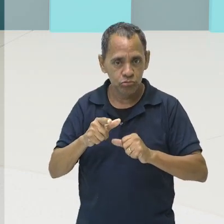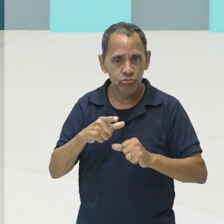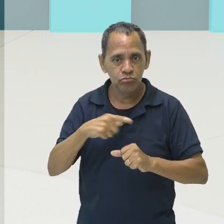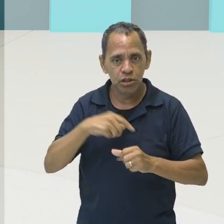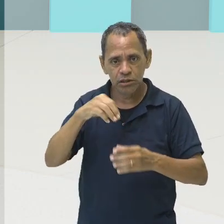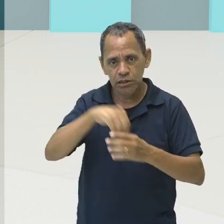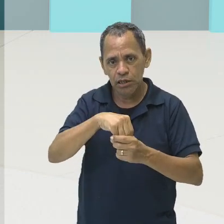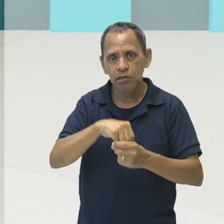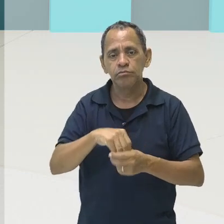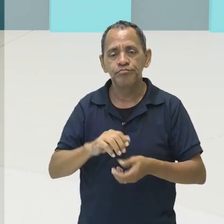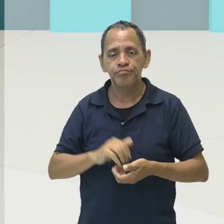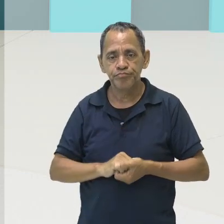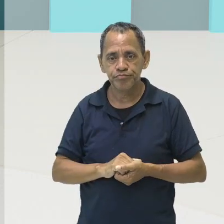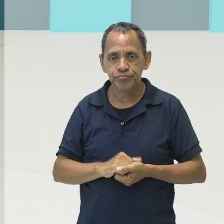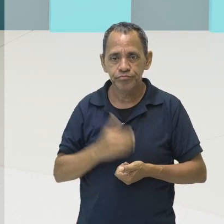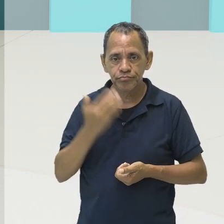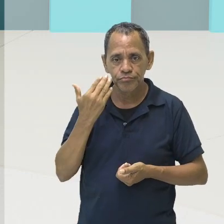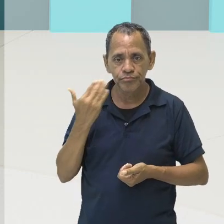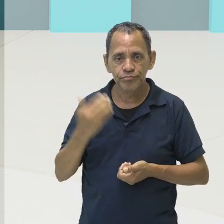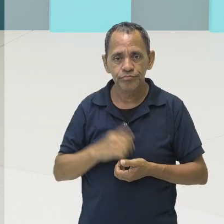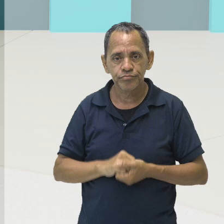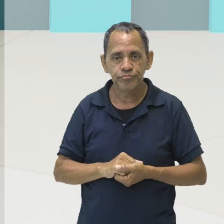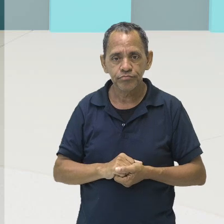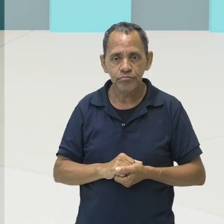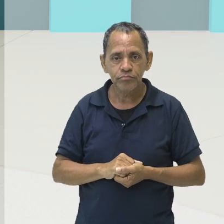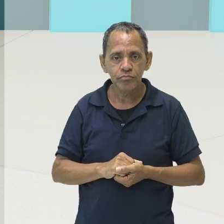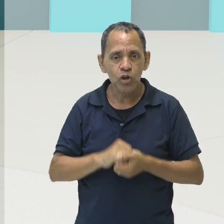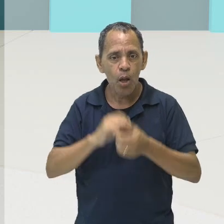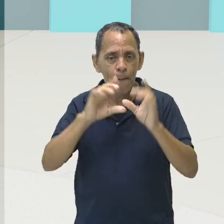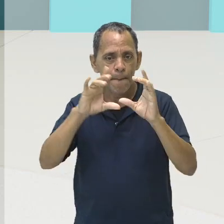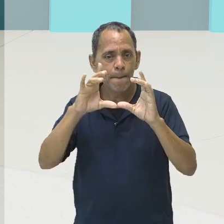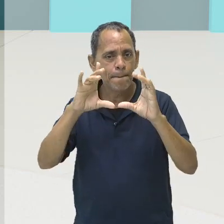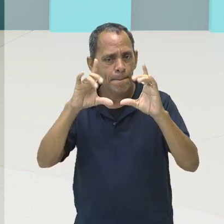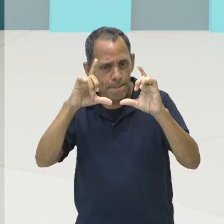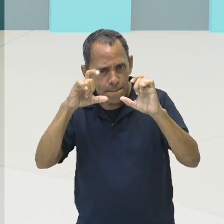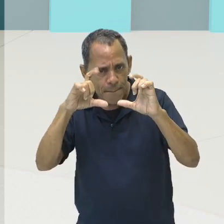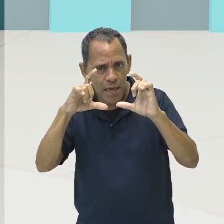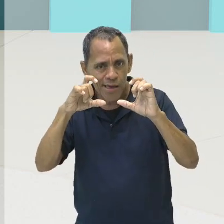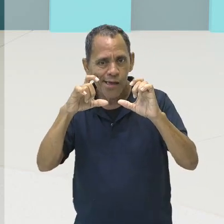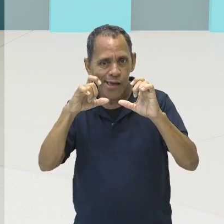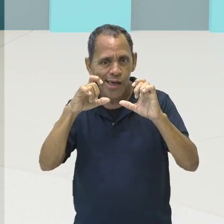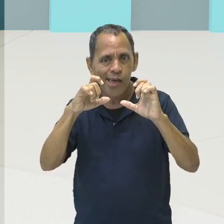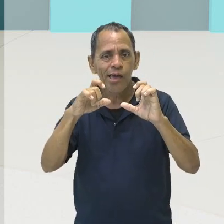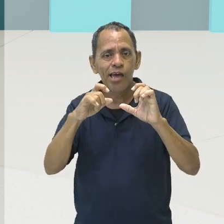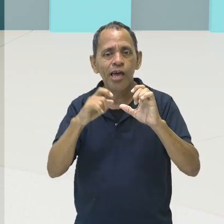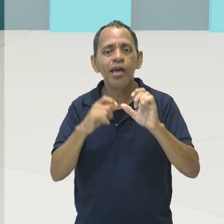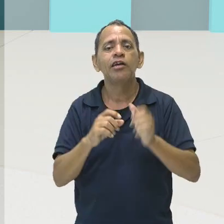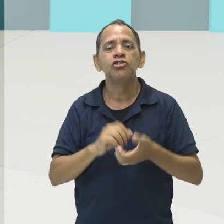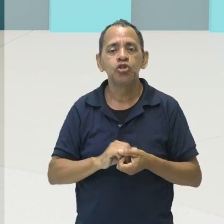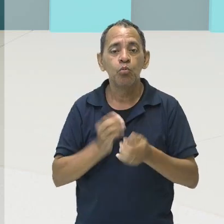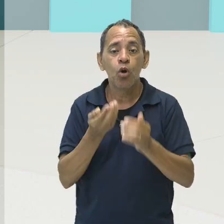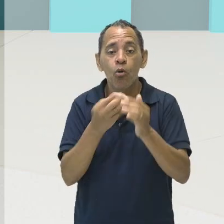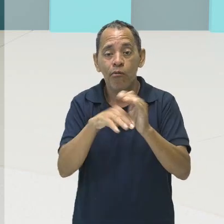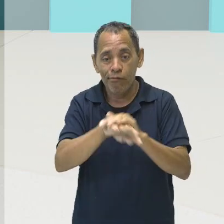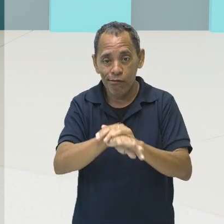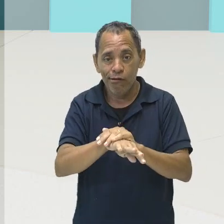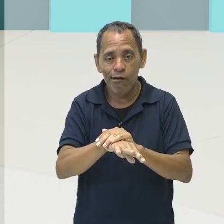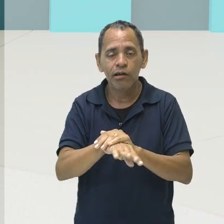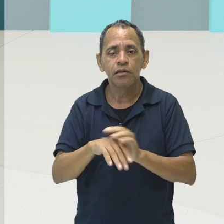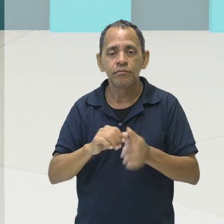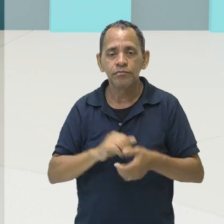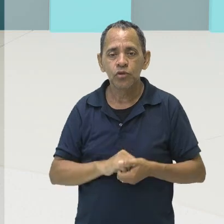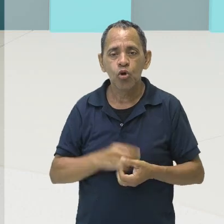vendo essa receita? Faz o print aí na tela, bate a foto, né, para guardar essa receita. Modo de